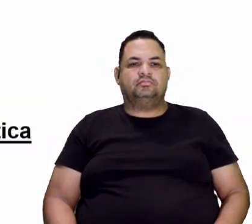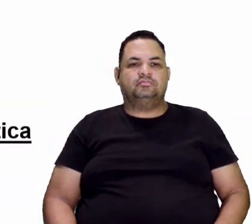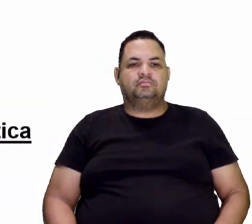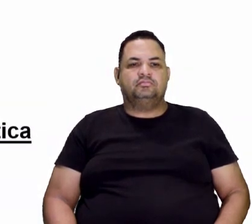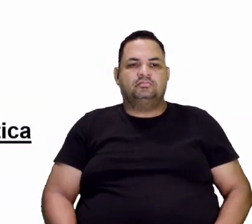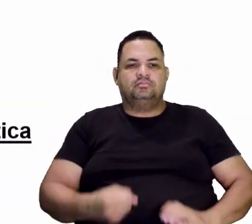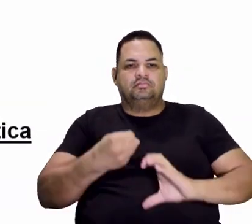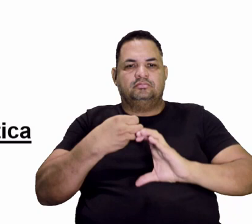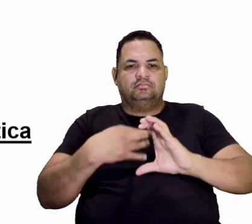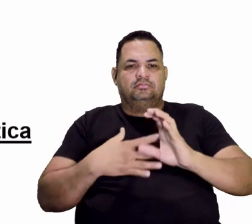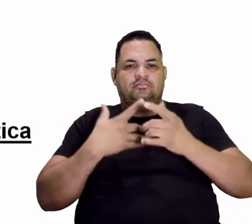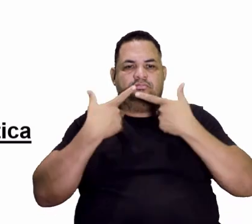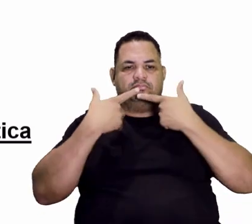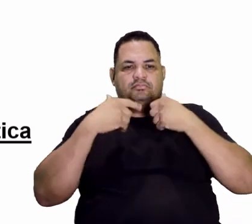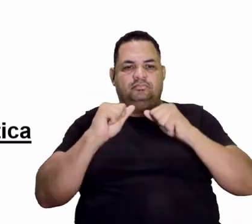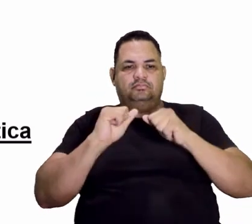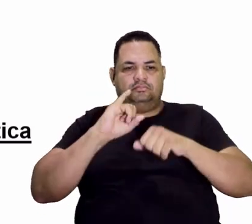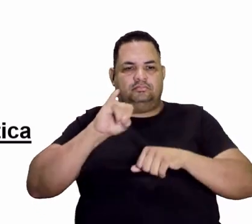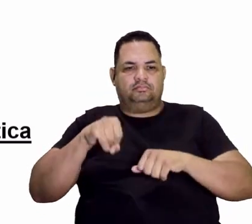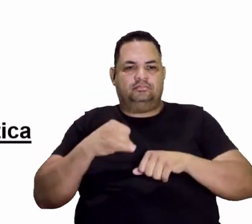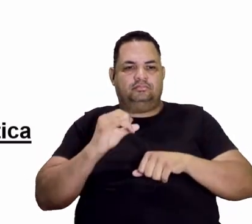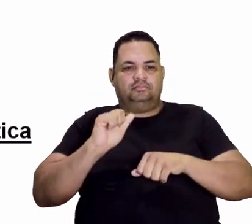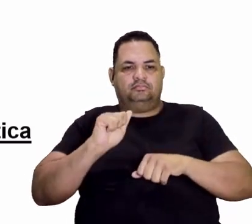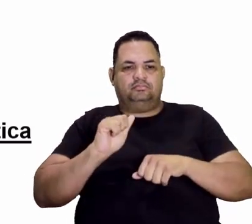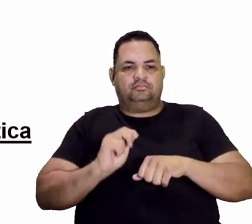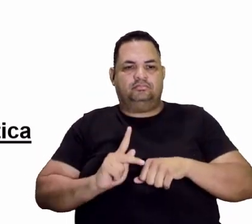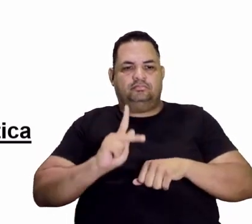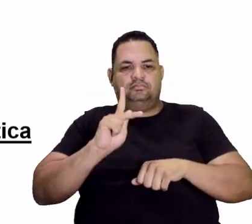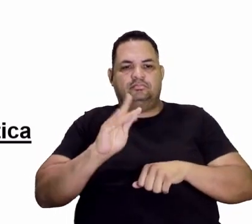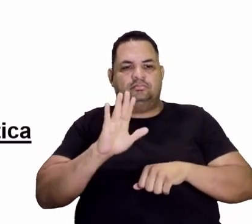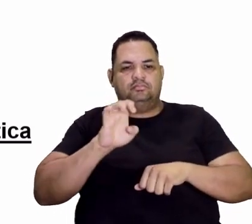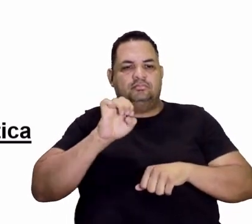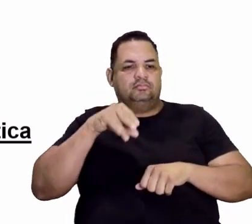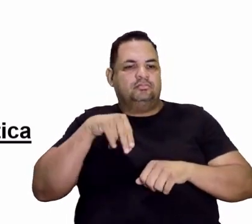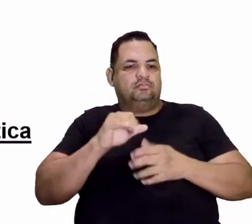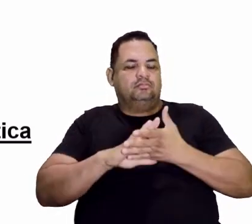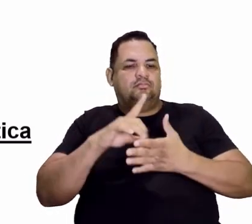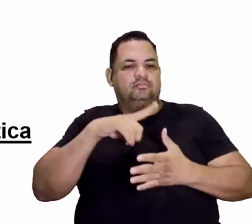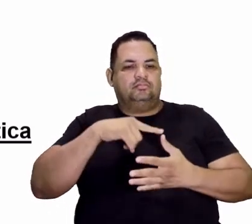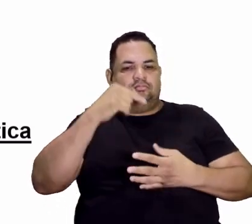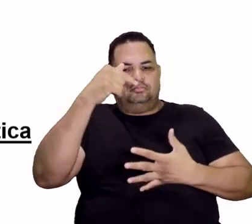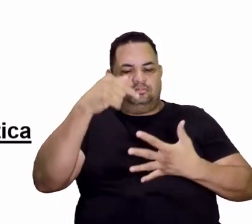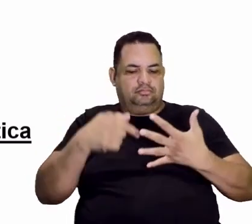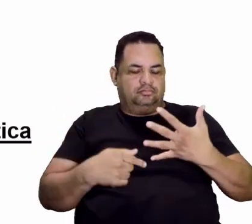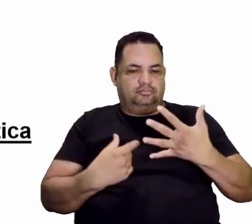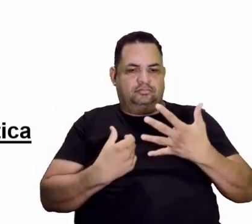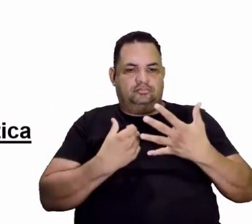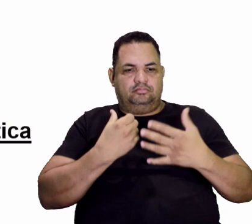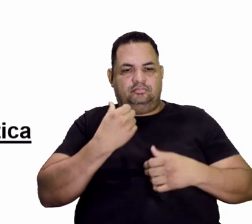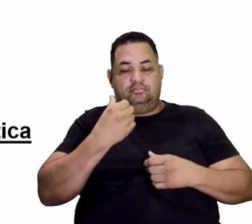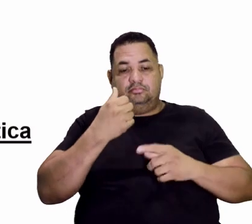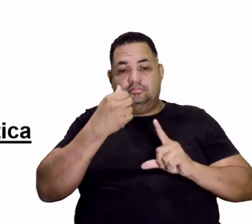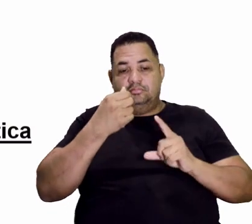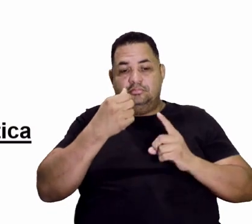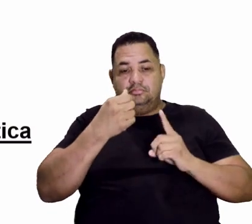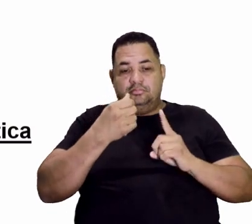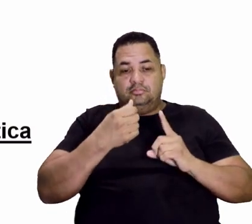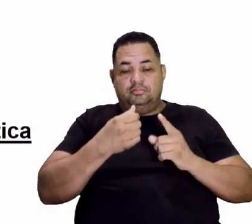Funções da linguagem. Jacobson, né, propôs o estudo de 6 funções da linguagem.